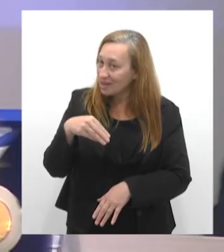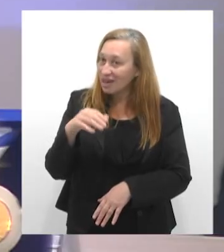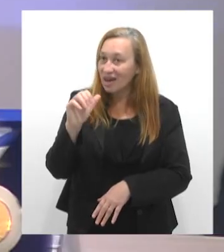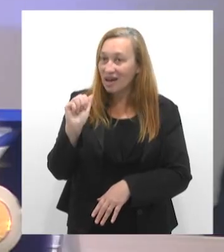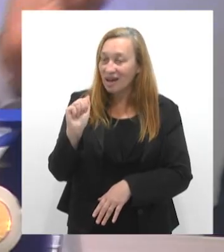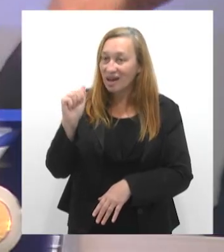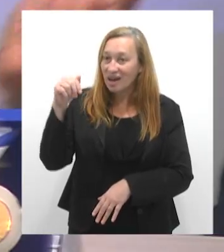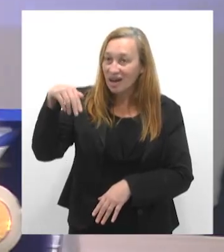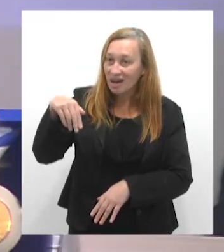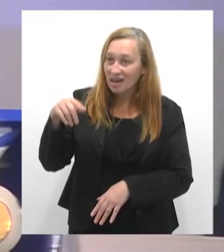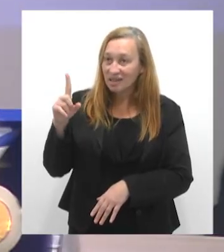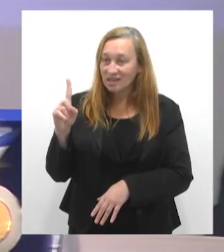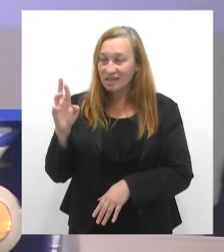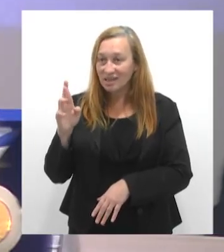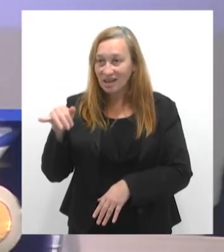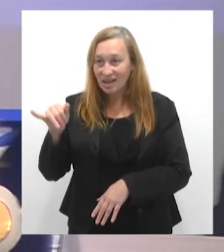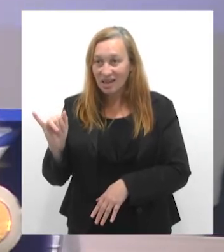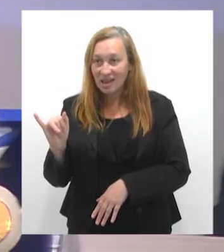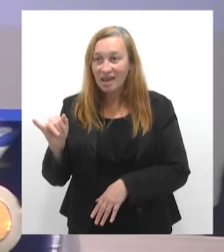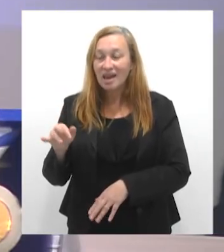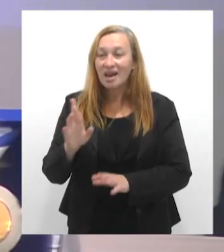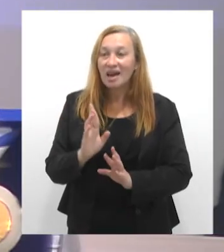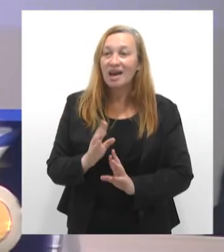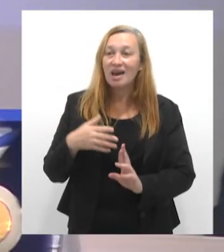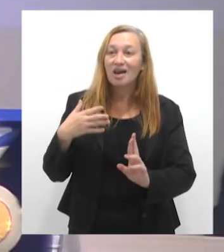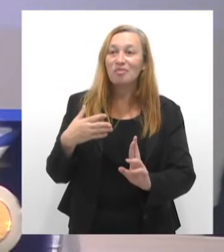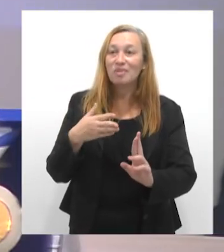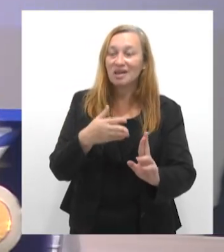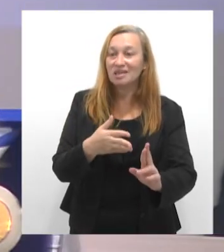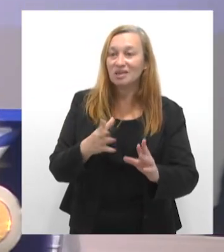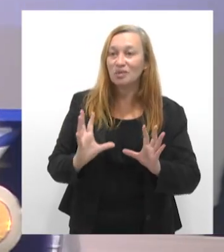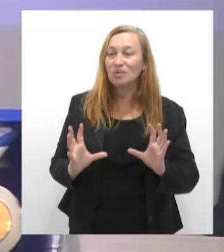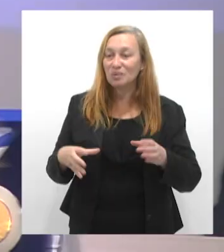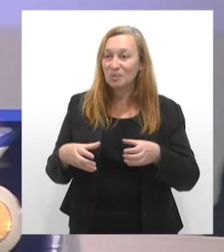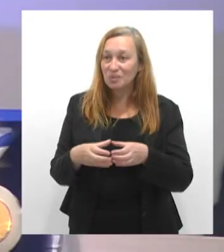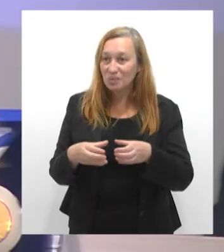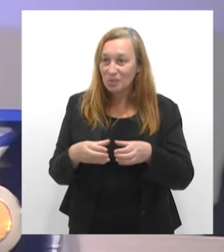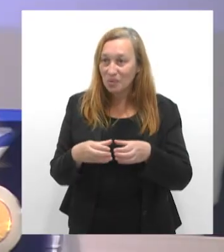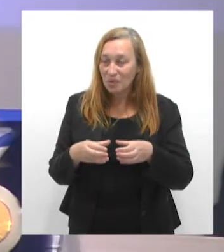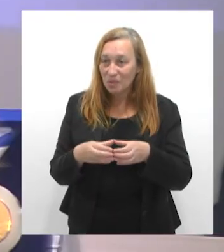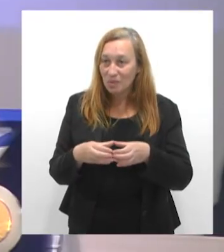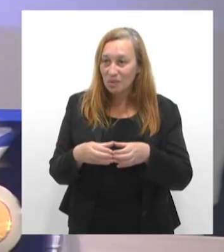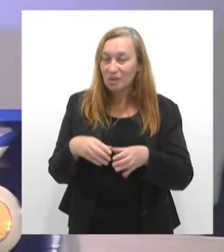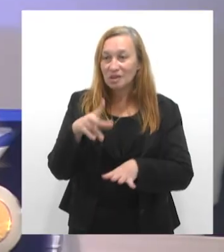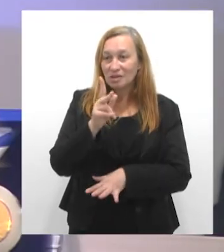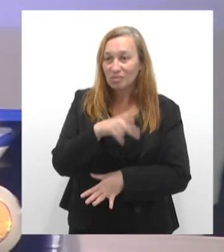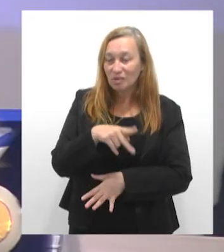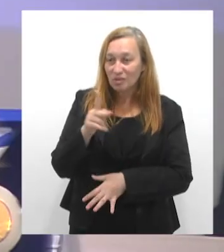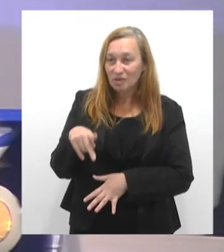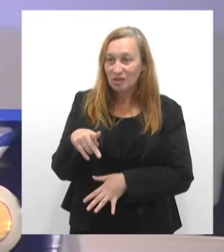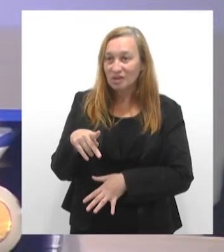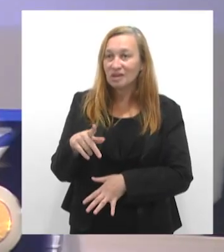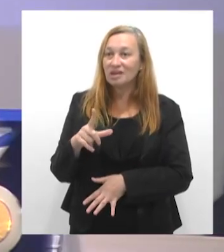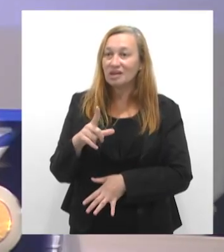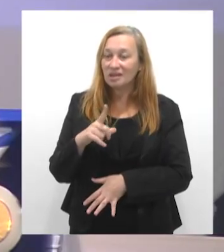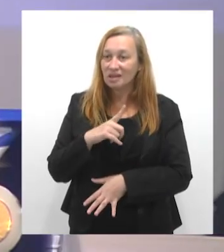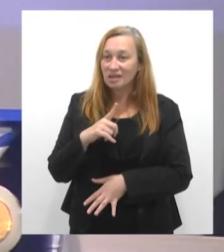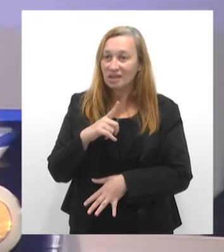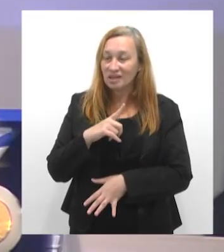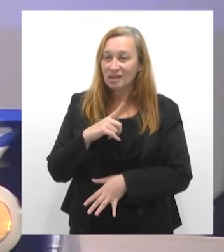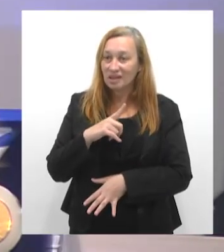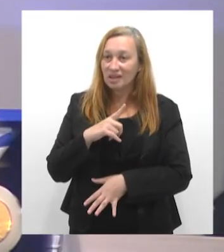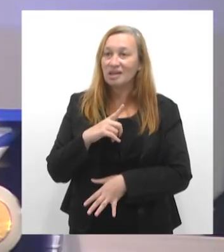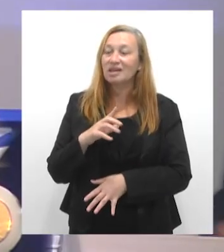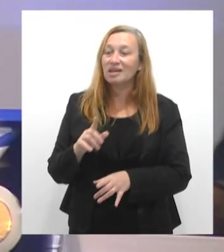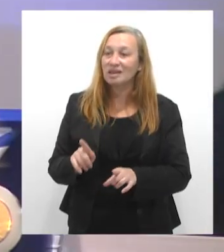Andrei, que representa o corpo discente e que fará um dia o docente